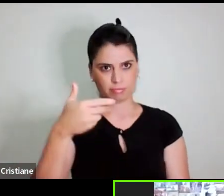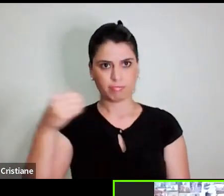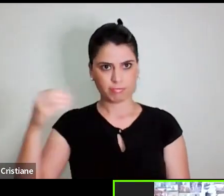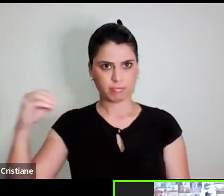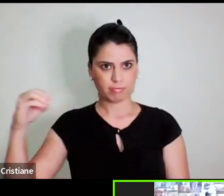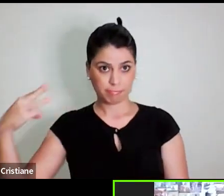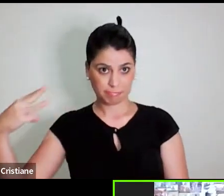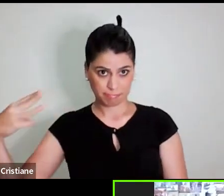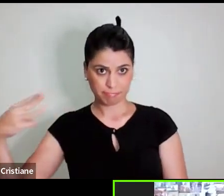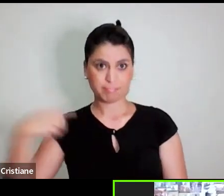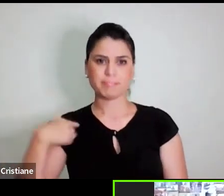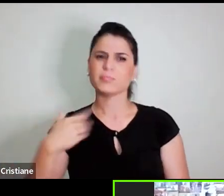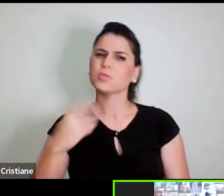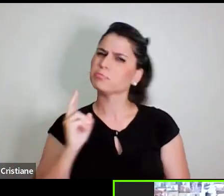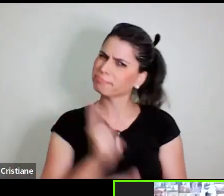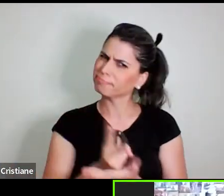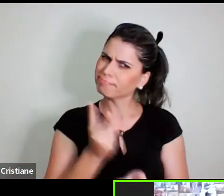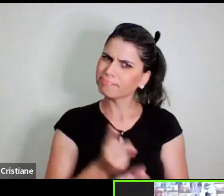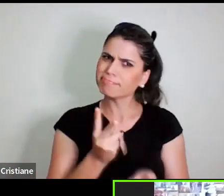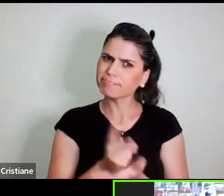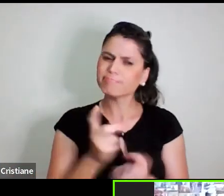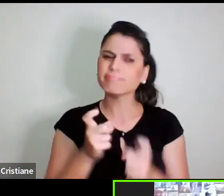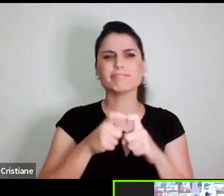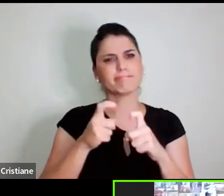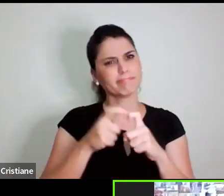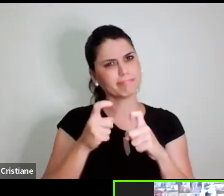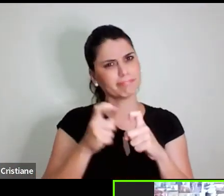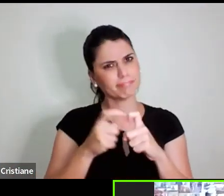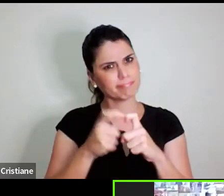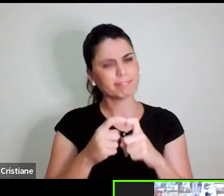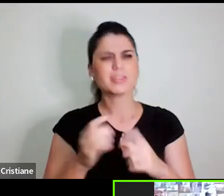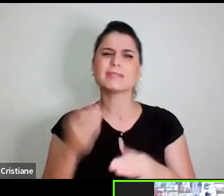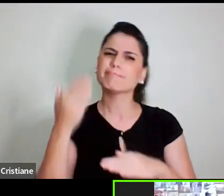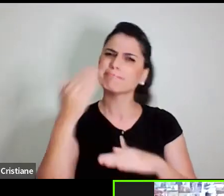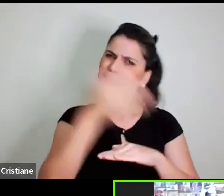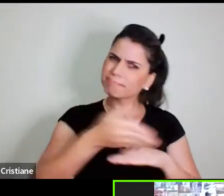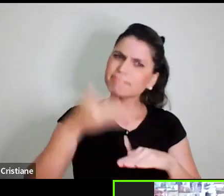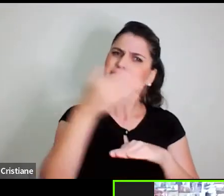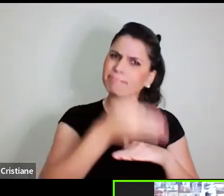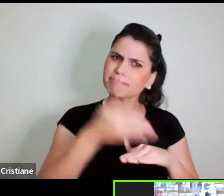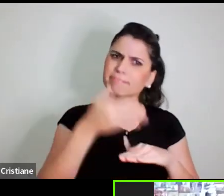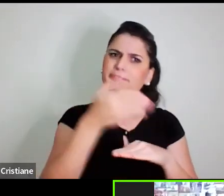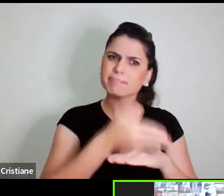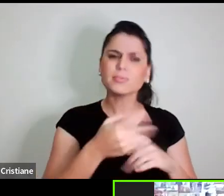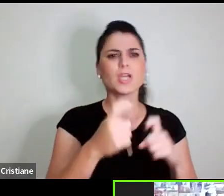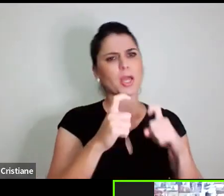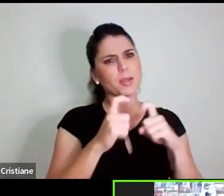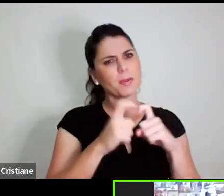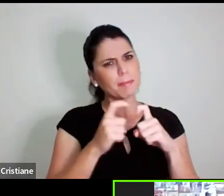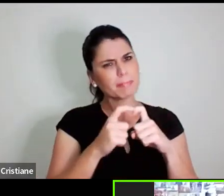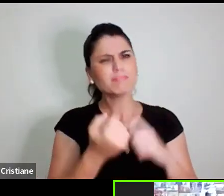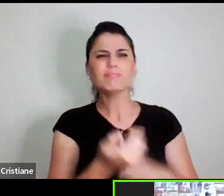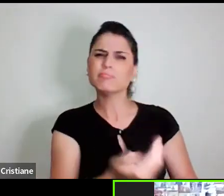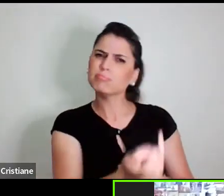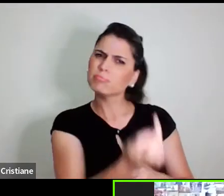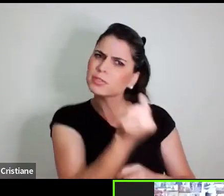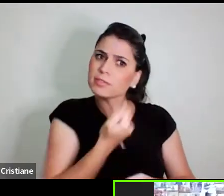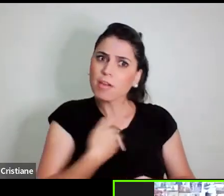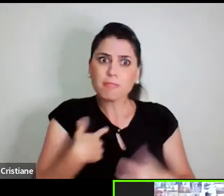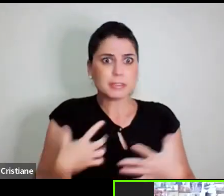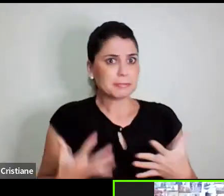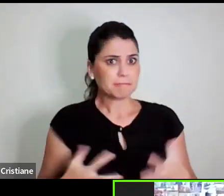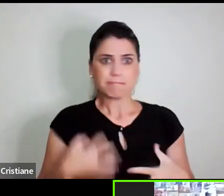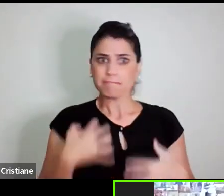aí foi só repetindo. Eu tinha uma crise, eu ia ao médico e ele dizia, é estresse, você está com um nível de estresse muito